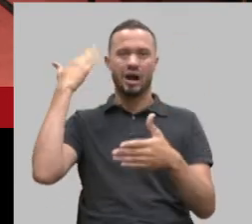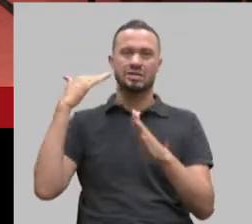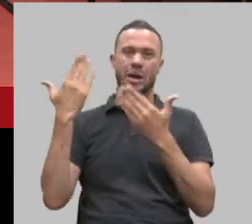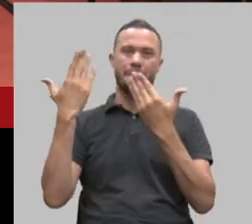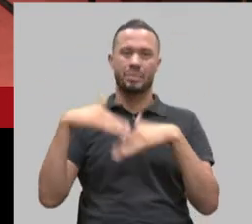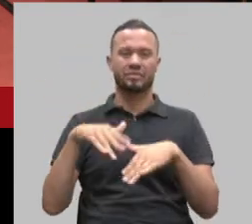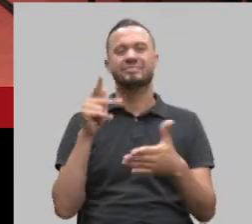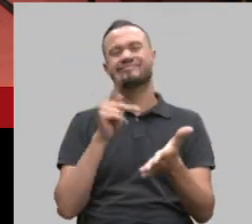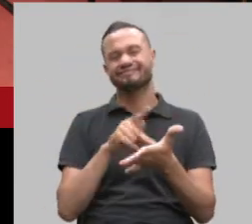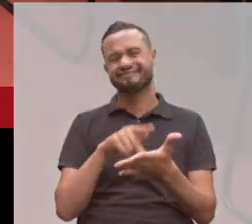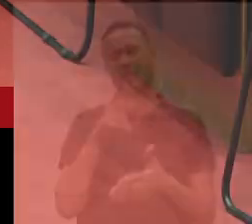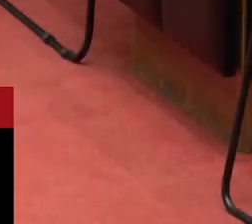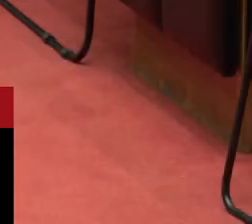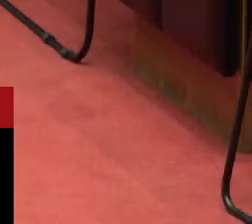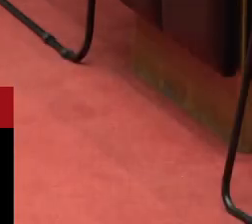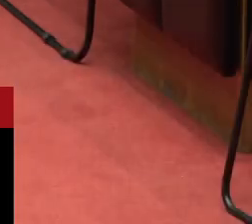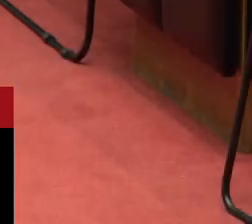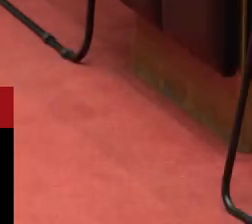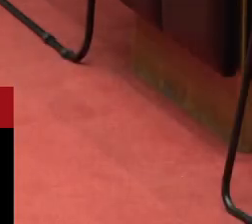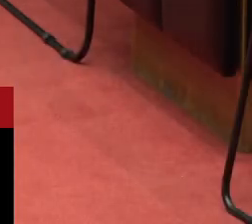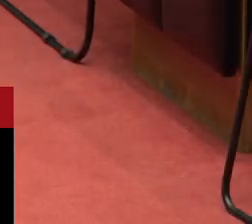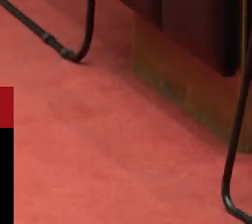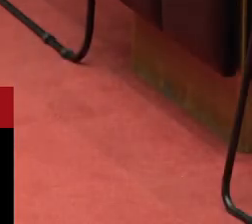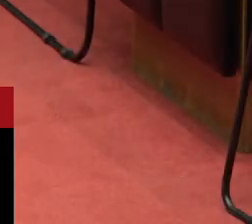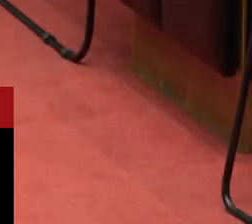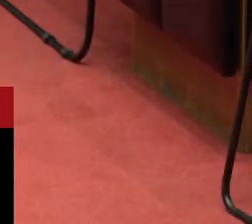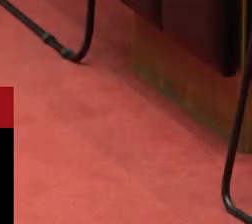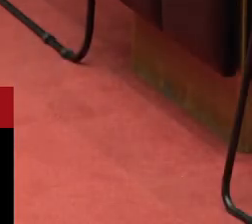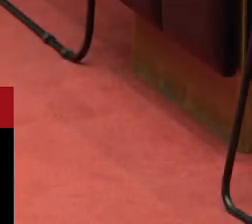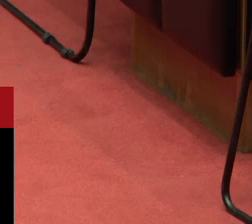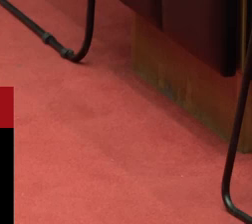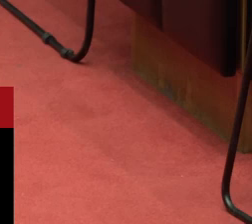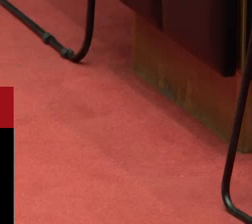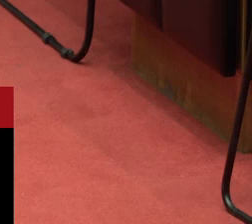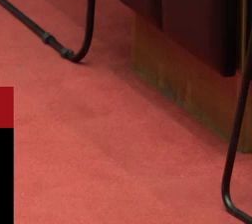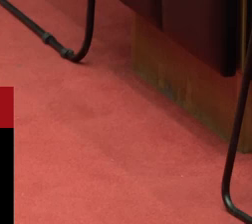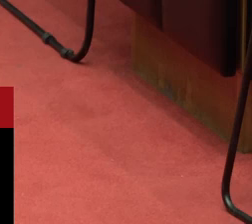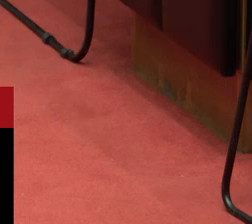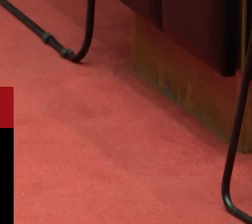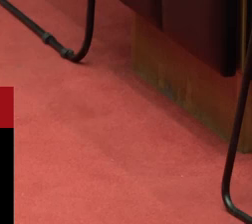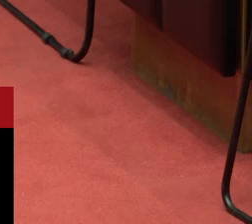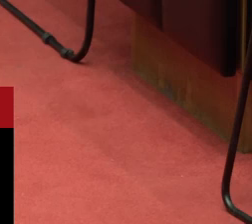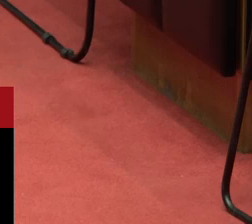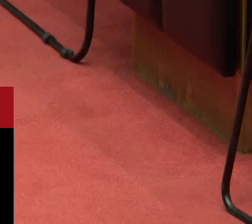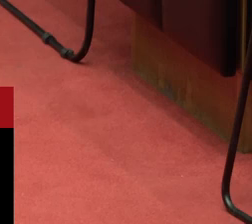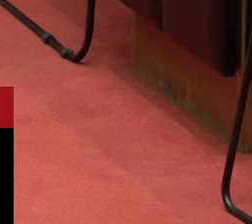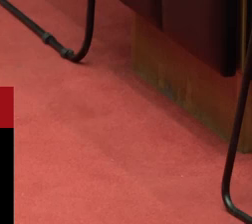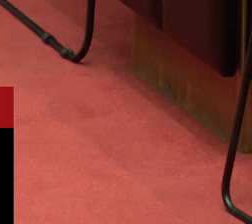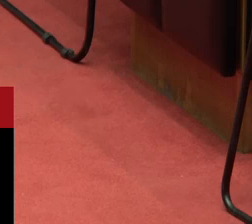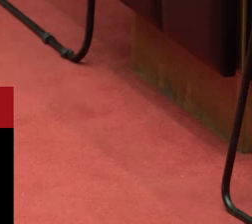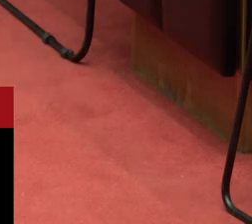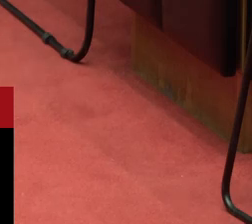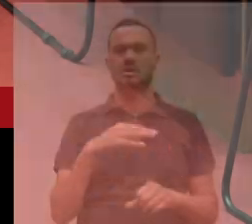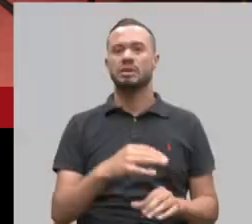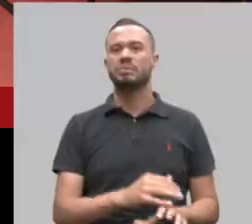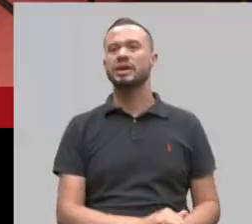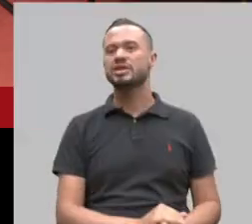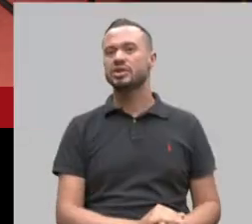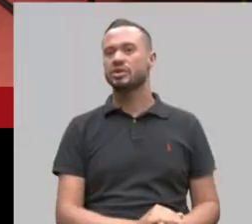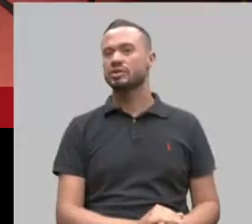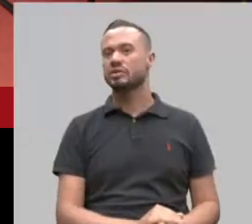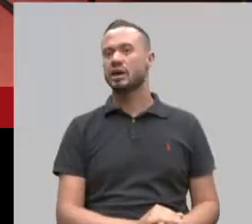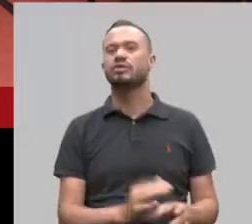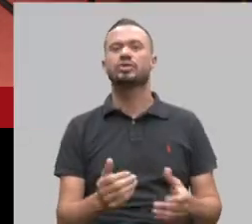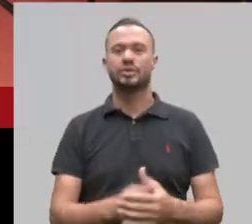maçante porém como que a gente vai exigir novos métodos se eles não têm estímulo para isso como que